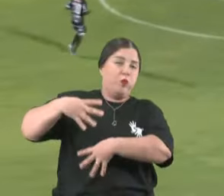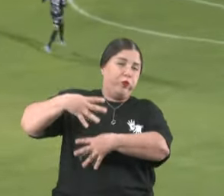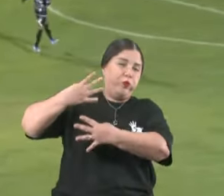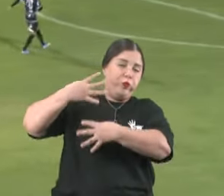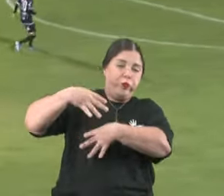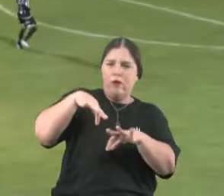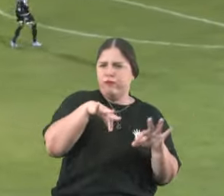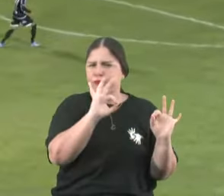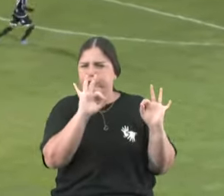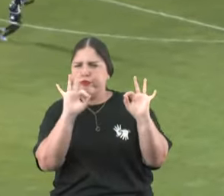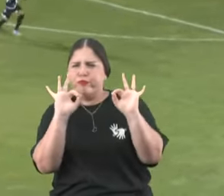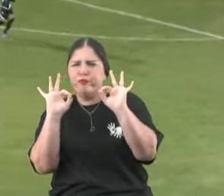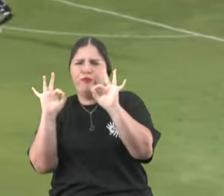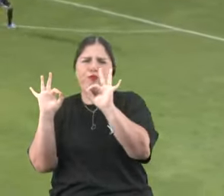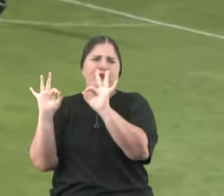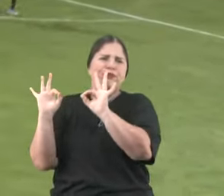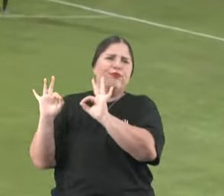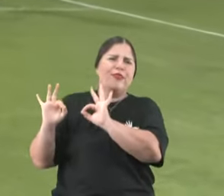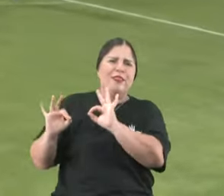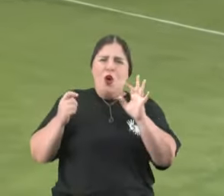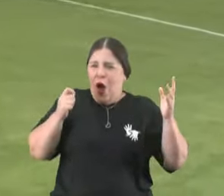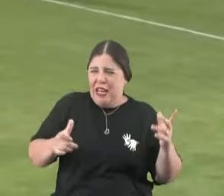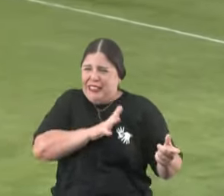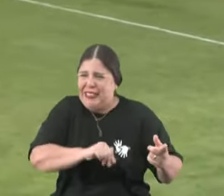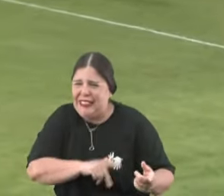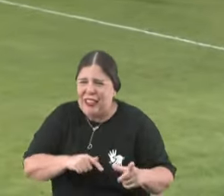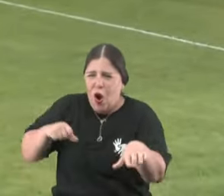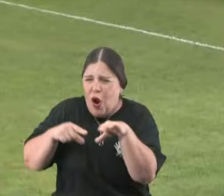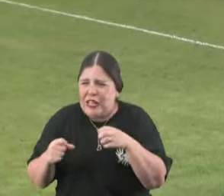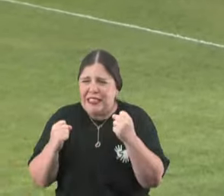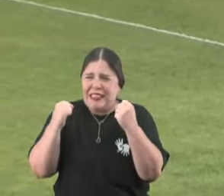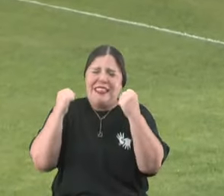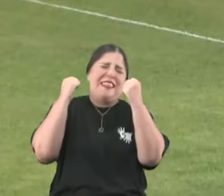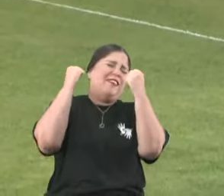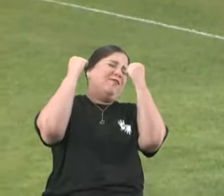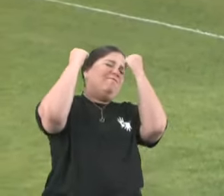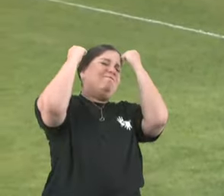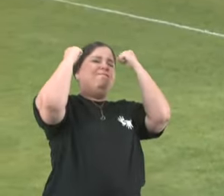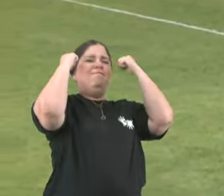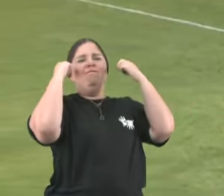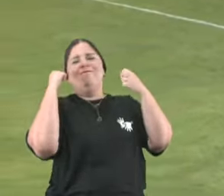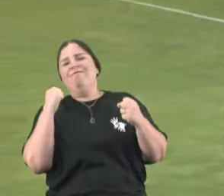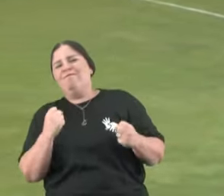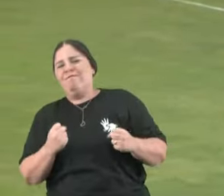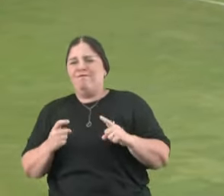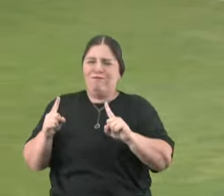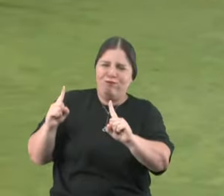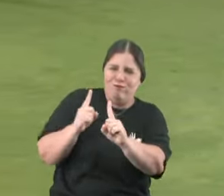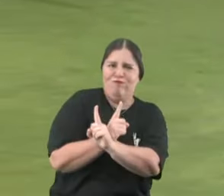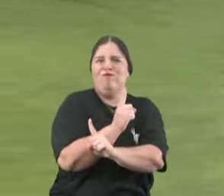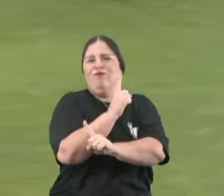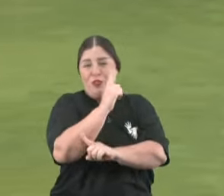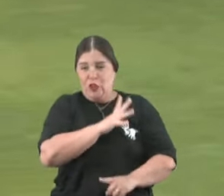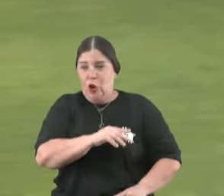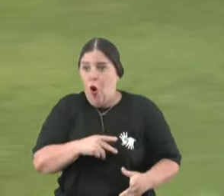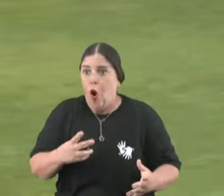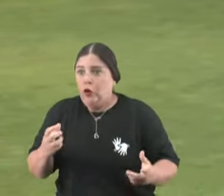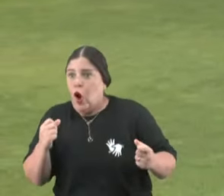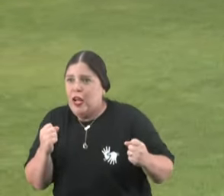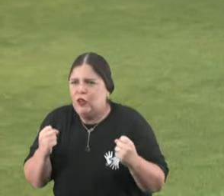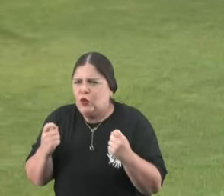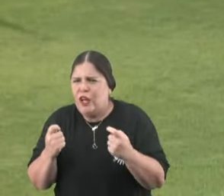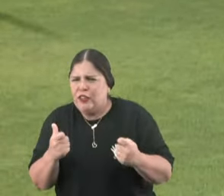vem o CRB, lance perigoso, toque da marcação. Tira de tempo o ataque regateando, mas insiste, o Hereda tem